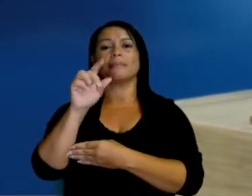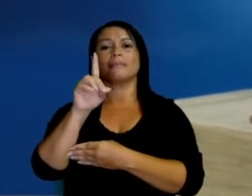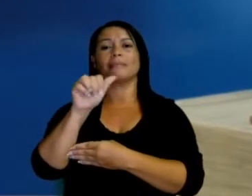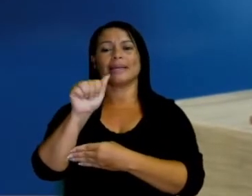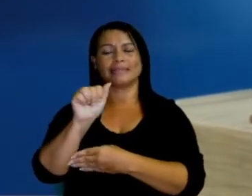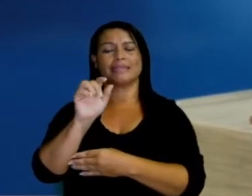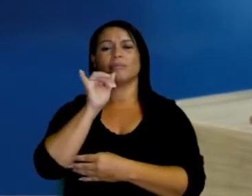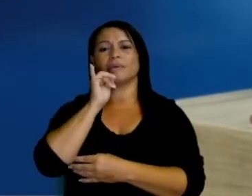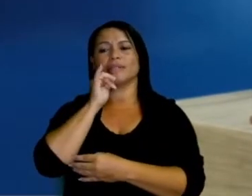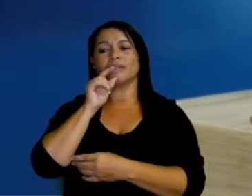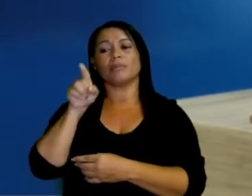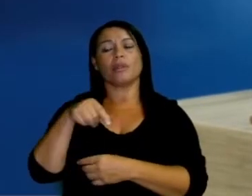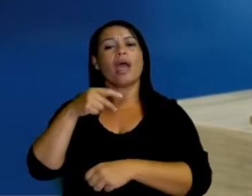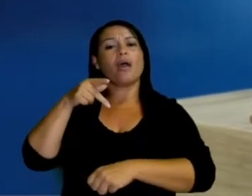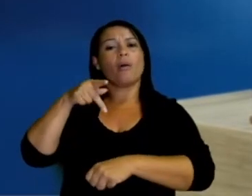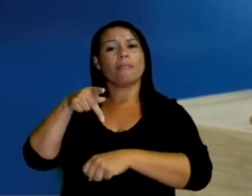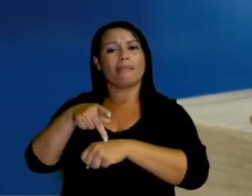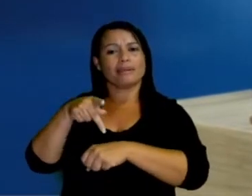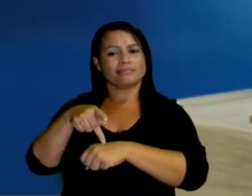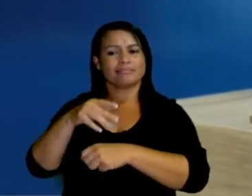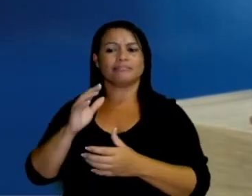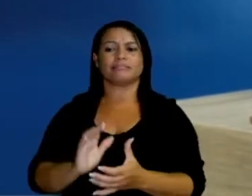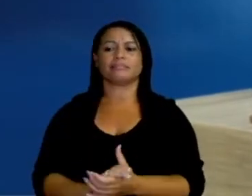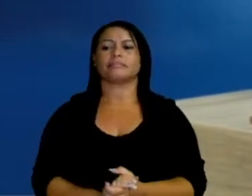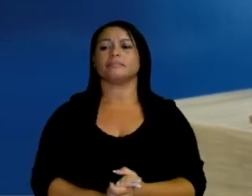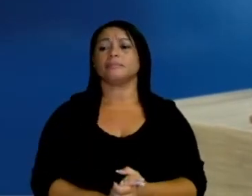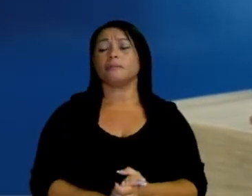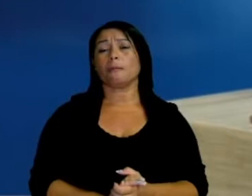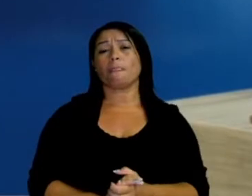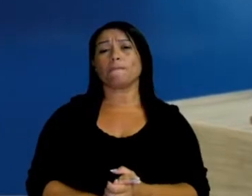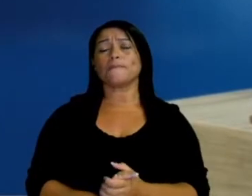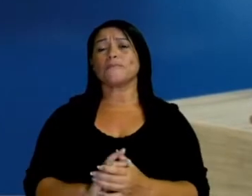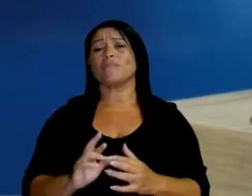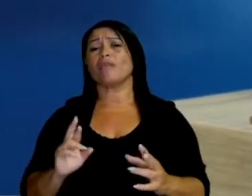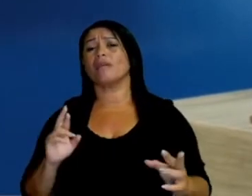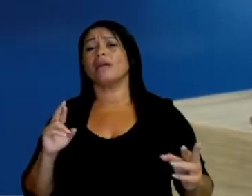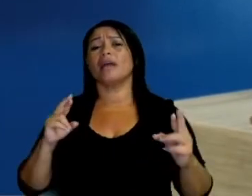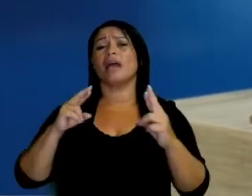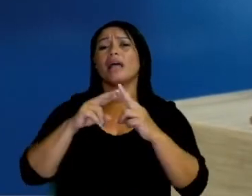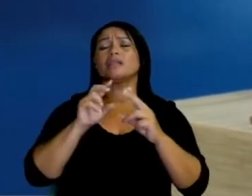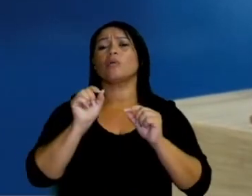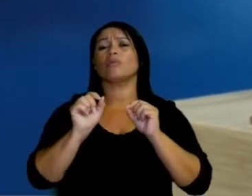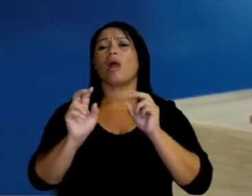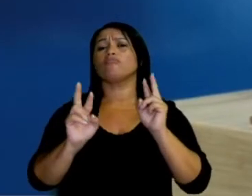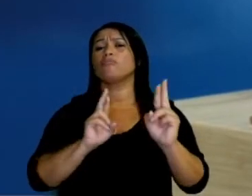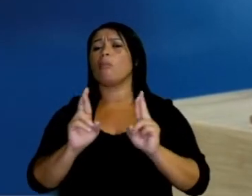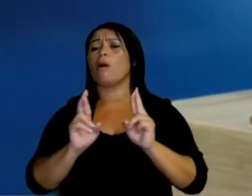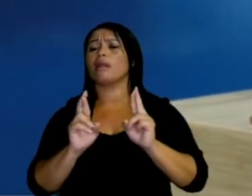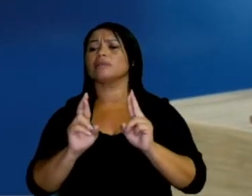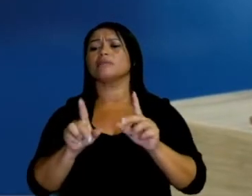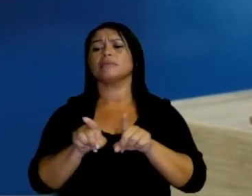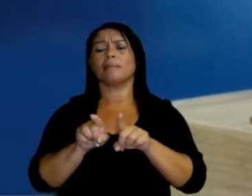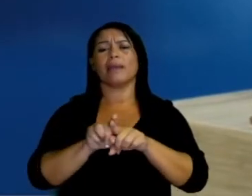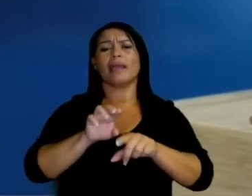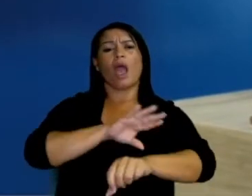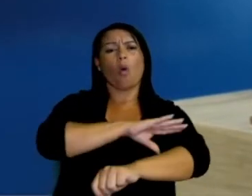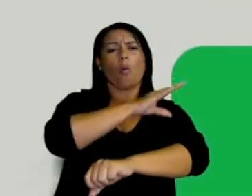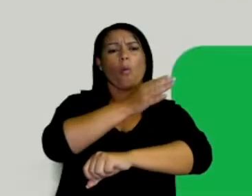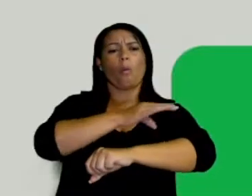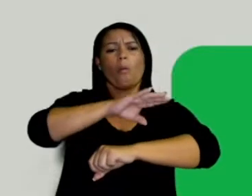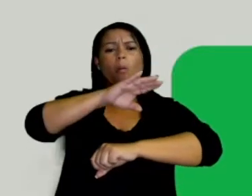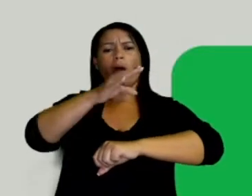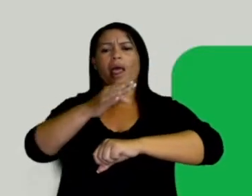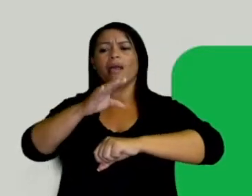planalto sedimentar, beleza? Em relação o relevo ainda, né, como eu destaquei,